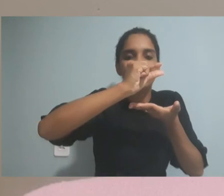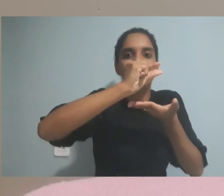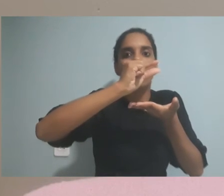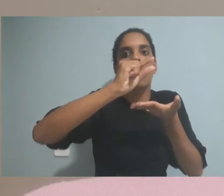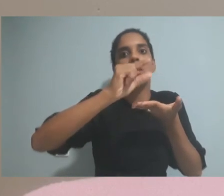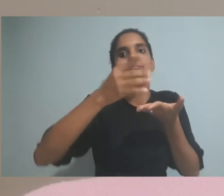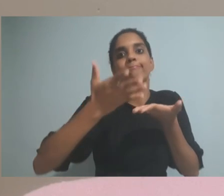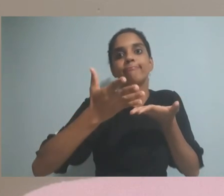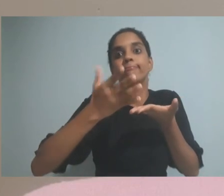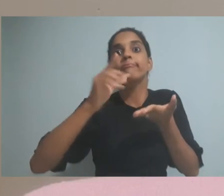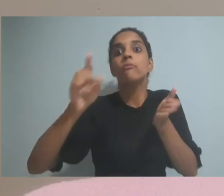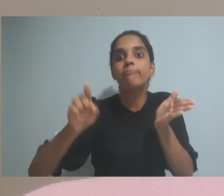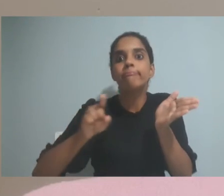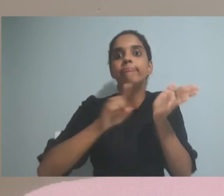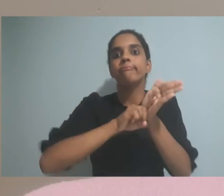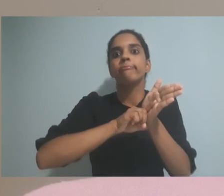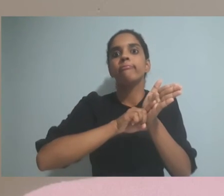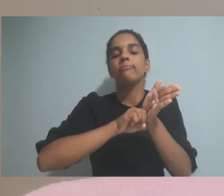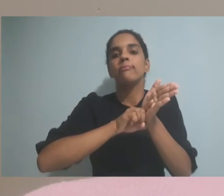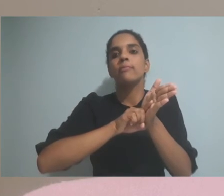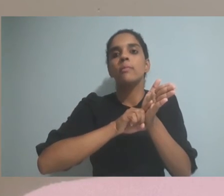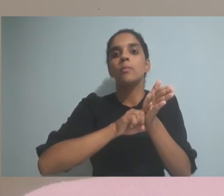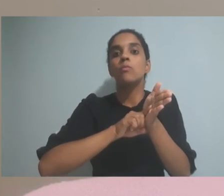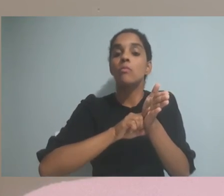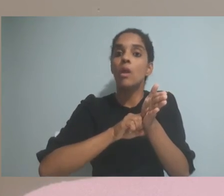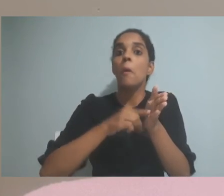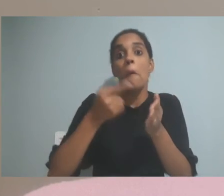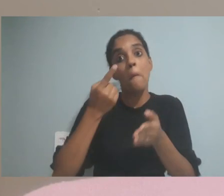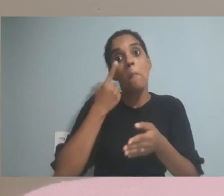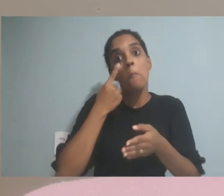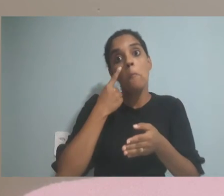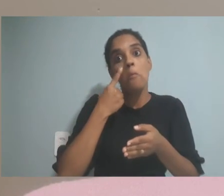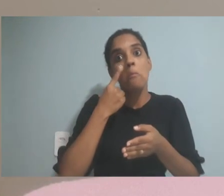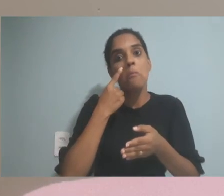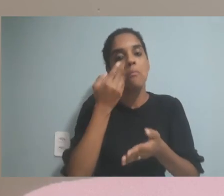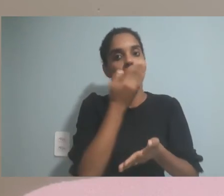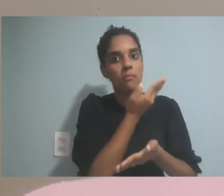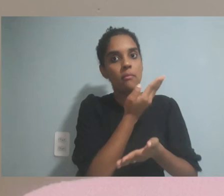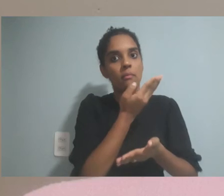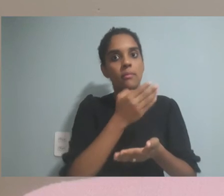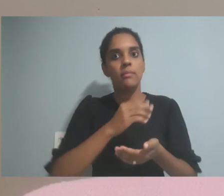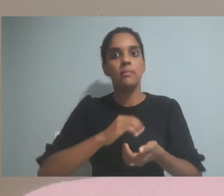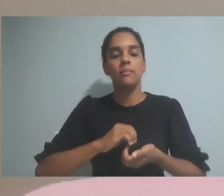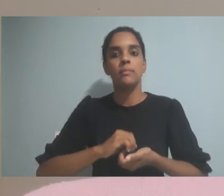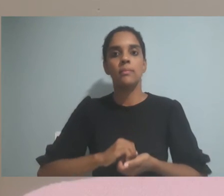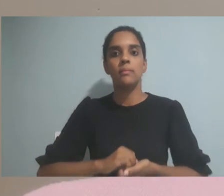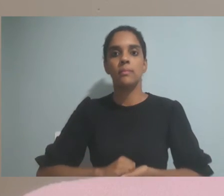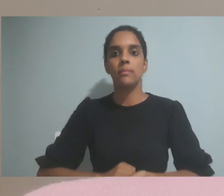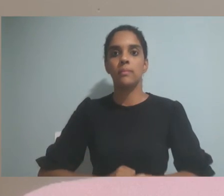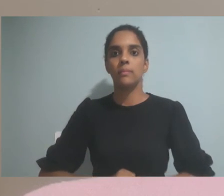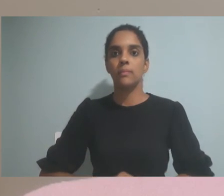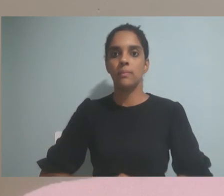cargas, cancelando assim os efeitos eletrostáticos que podem ser observados.